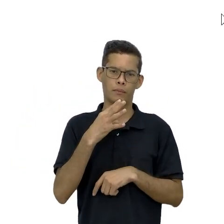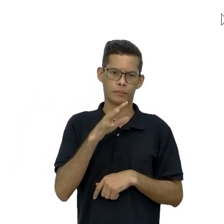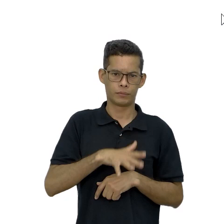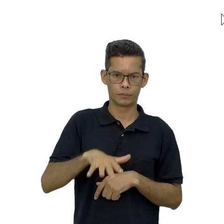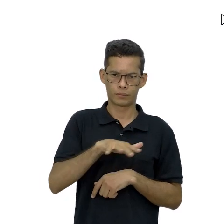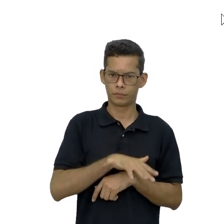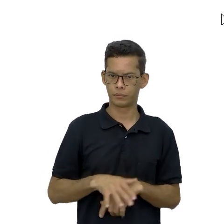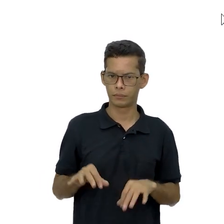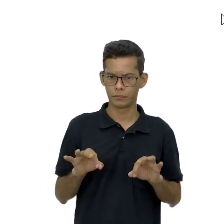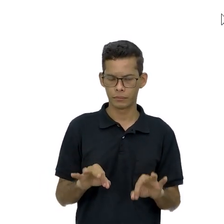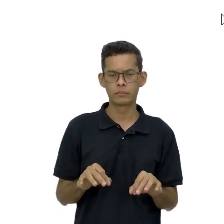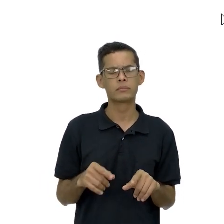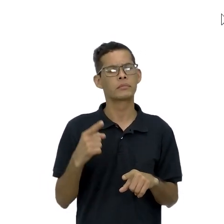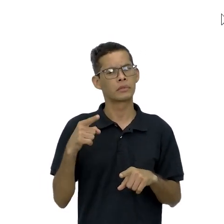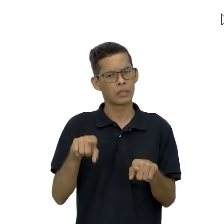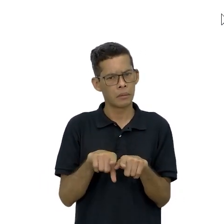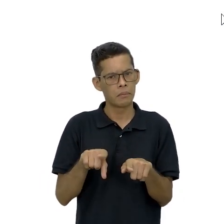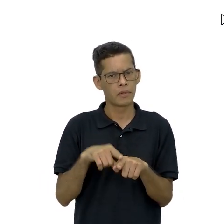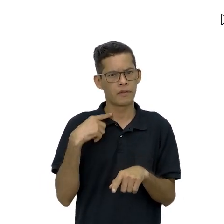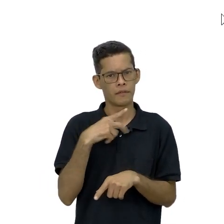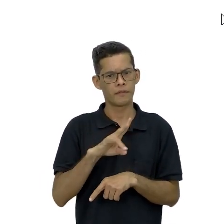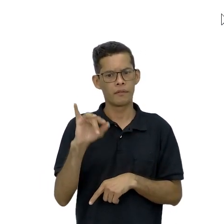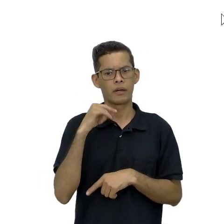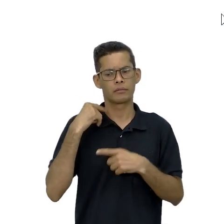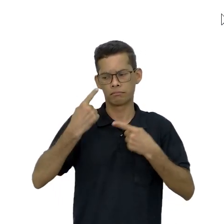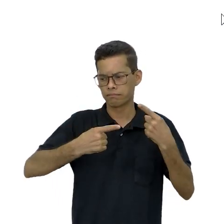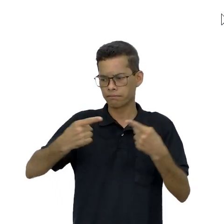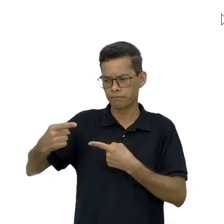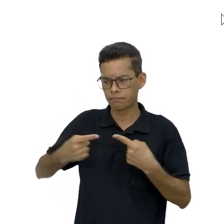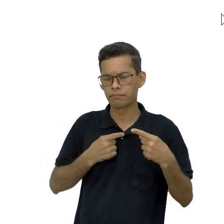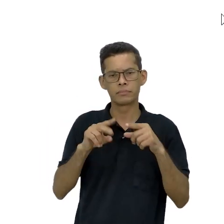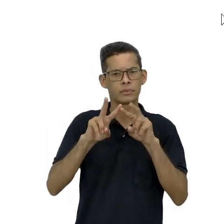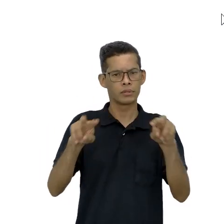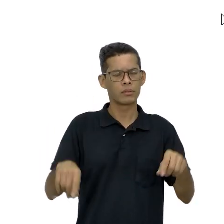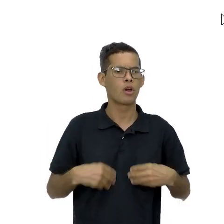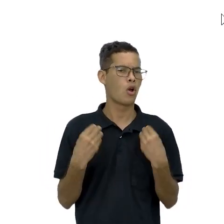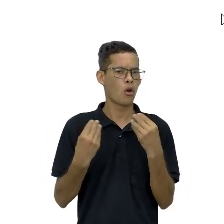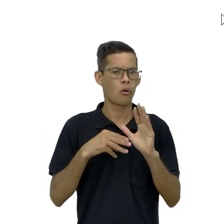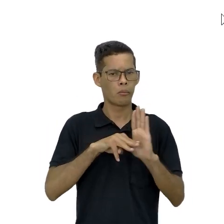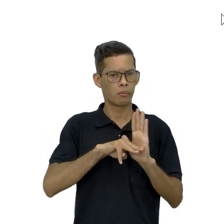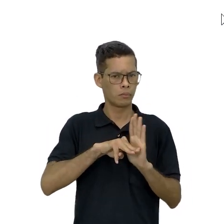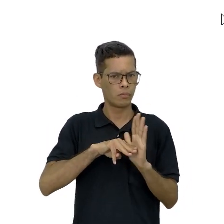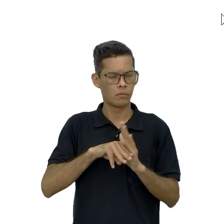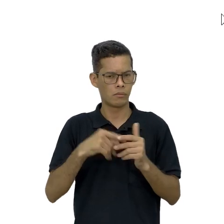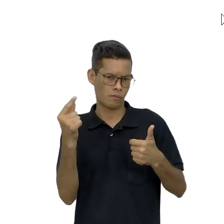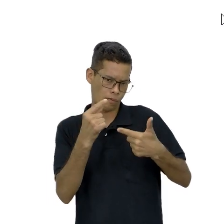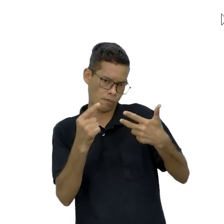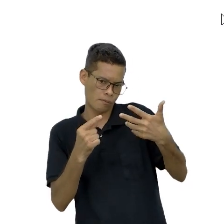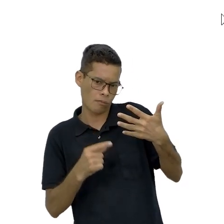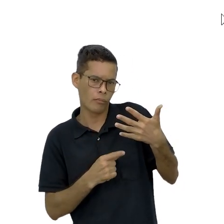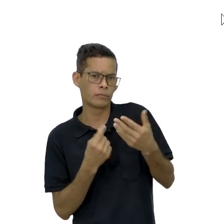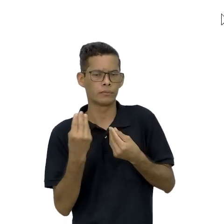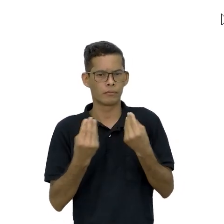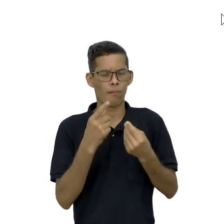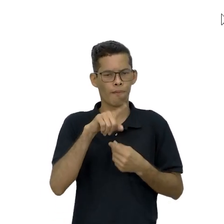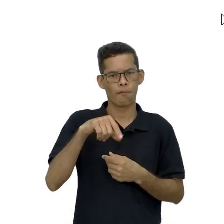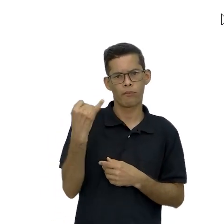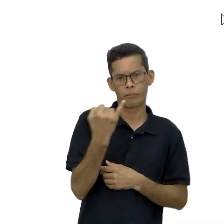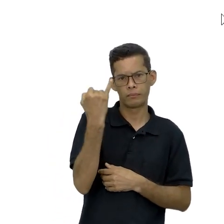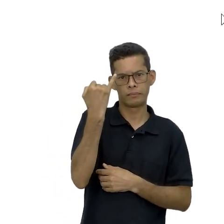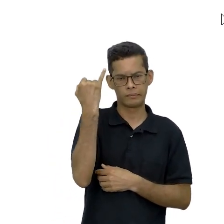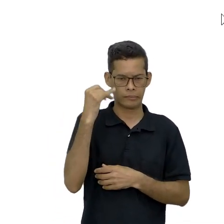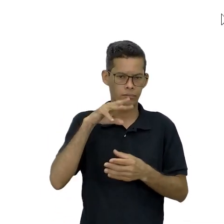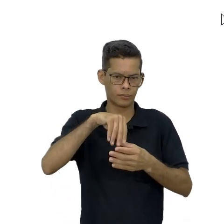também discutir sobre a interdisciplinaridade e os aspectos metodológicos, a fim de reconhecer a relevância para a leitura